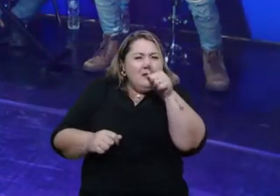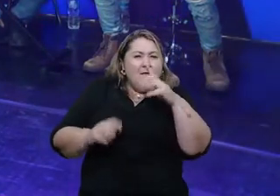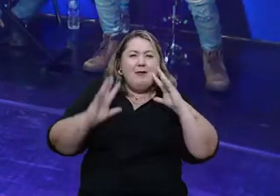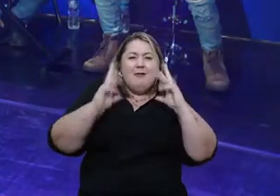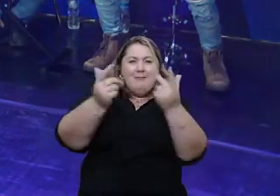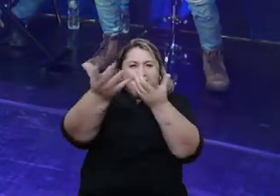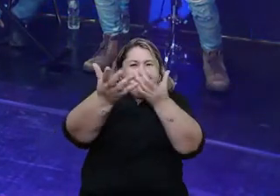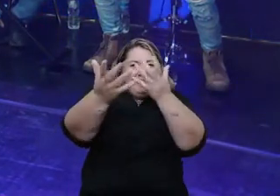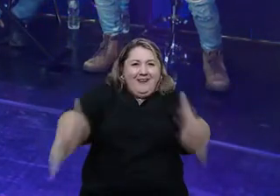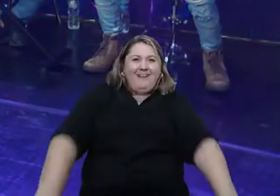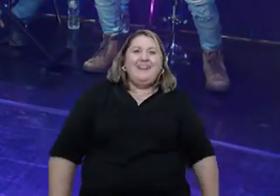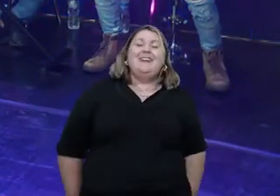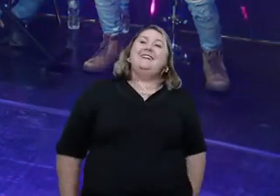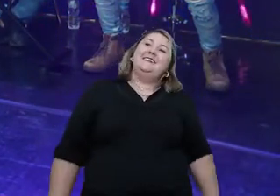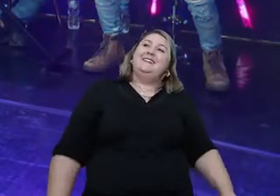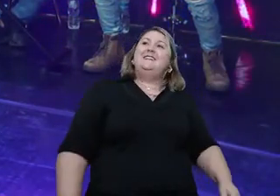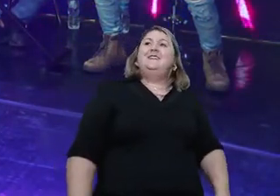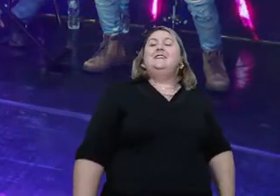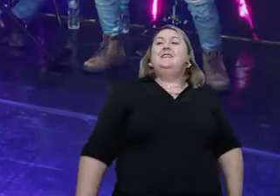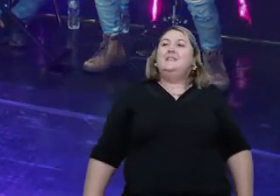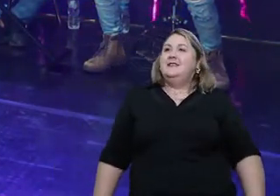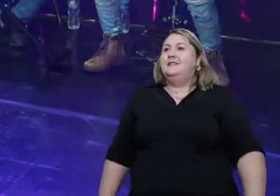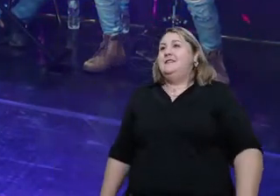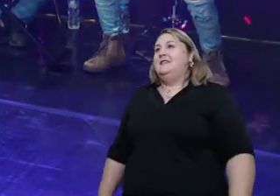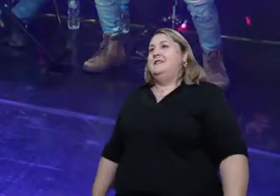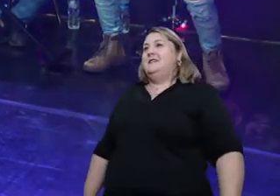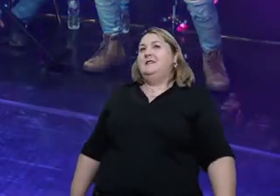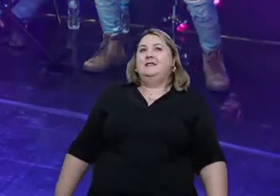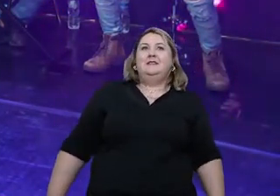é tudo que eu queria.